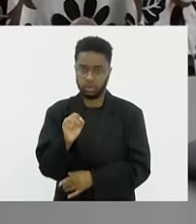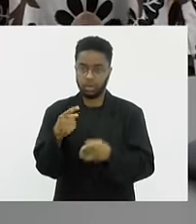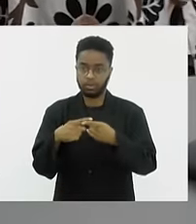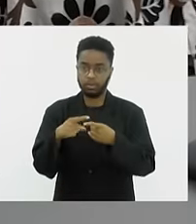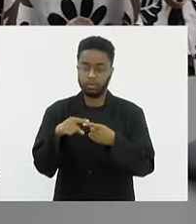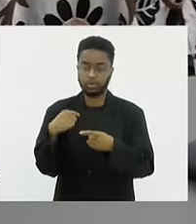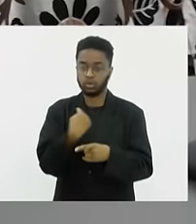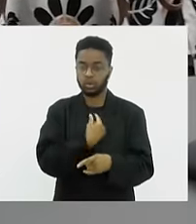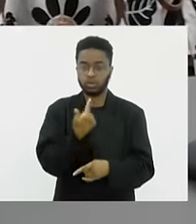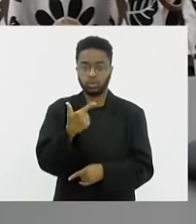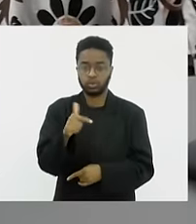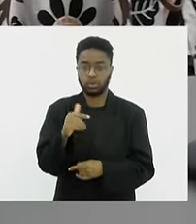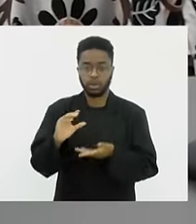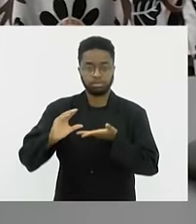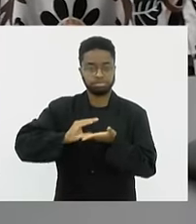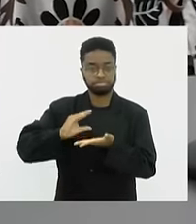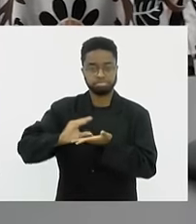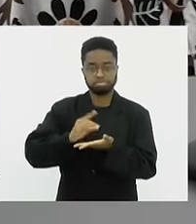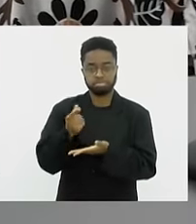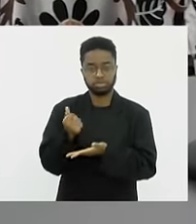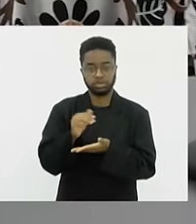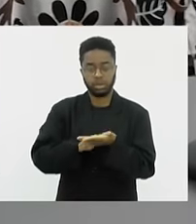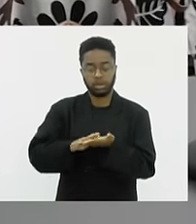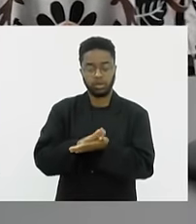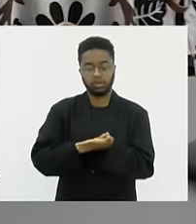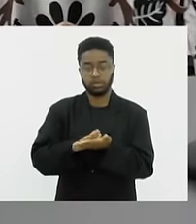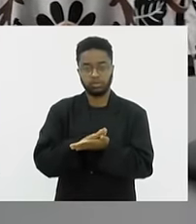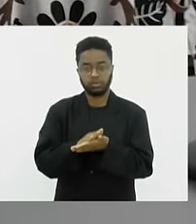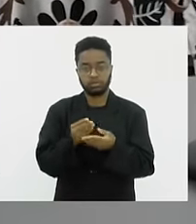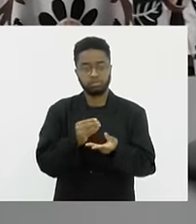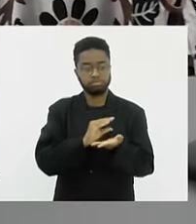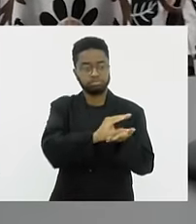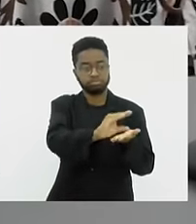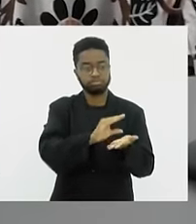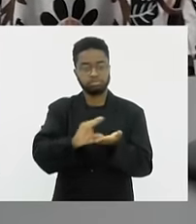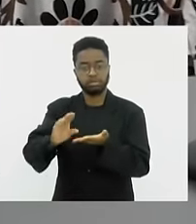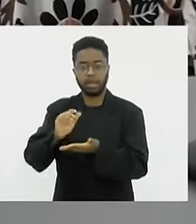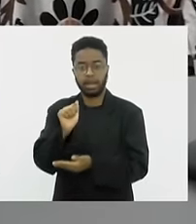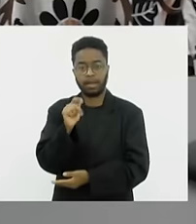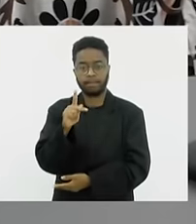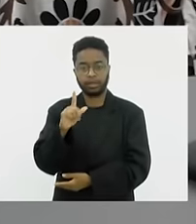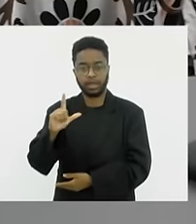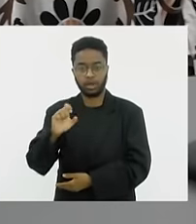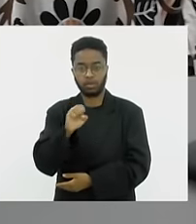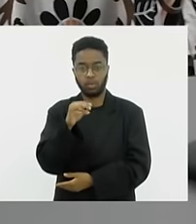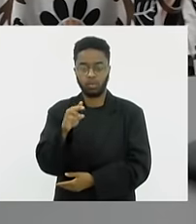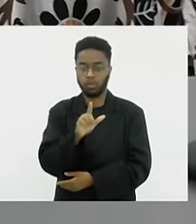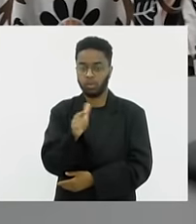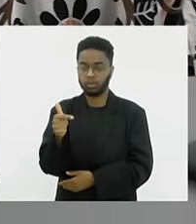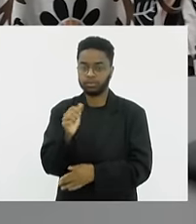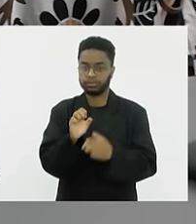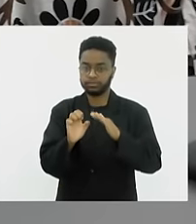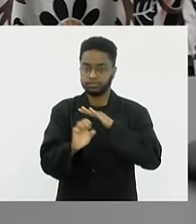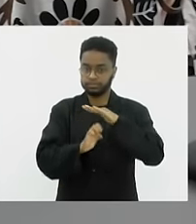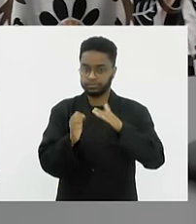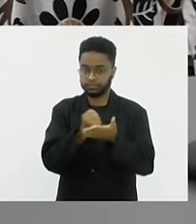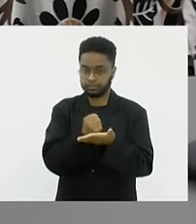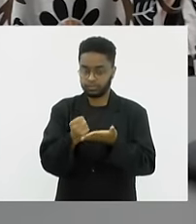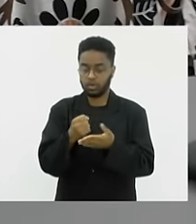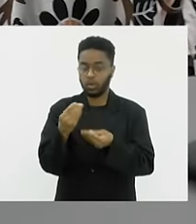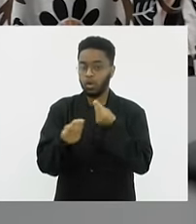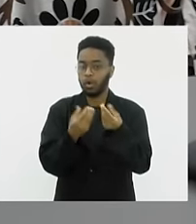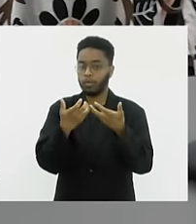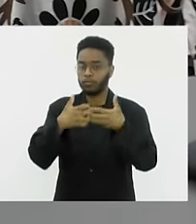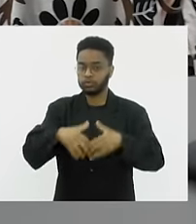aporta nenhum recurso público para a PL ou a empresa que está lá contratada. O contrato funciona da seguinte maneira: